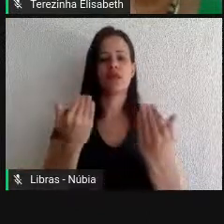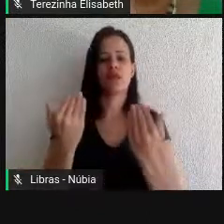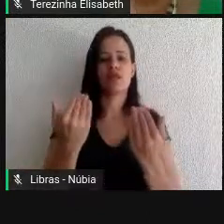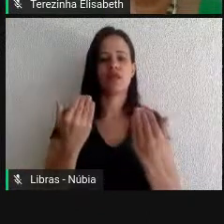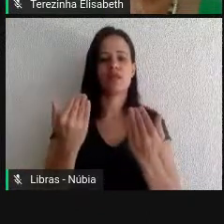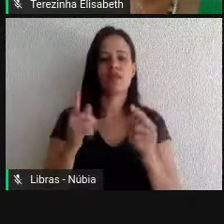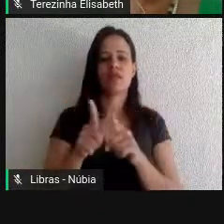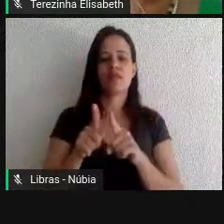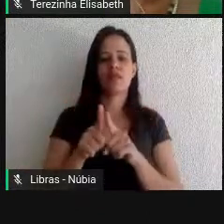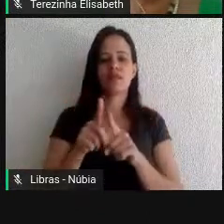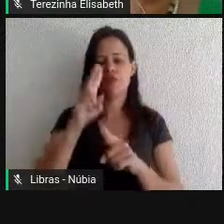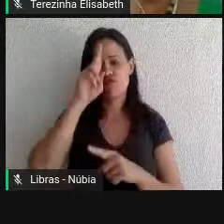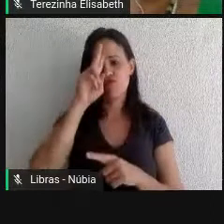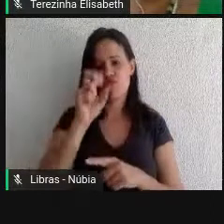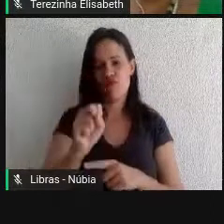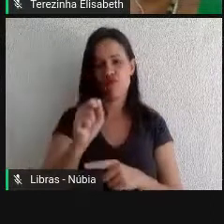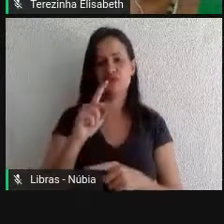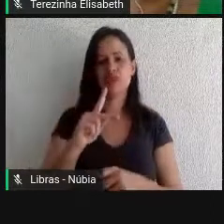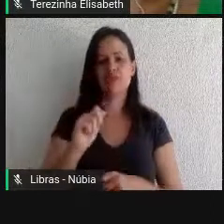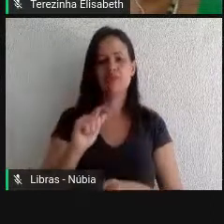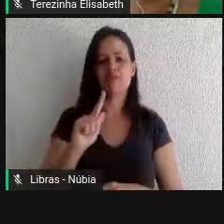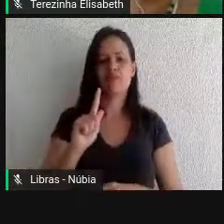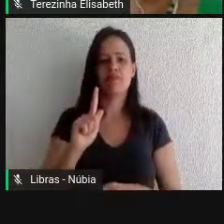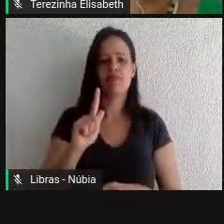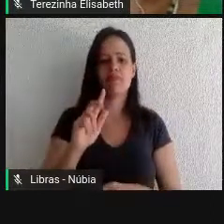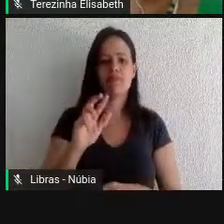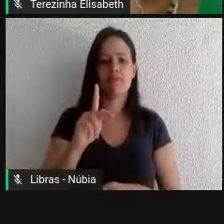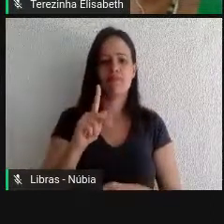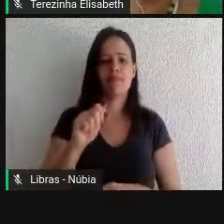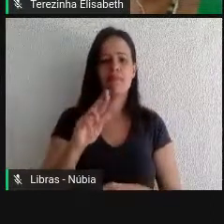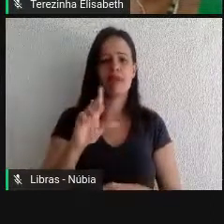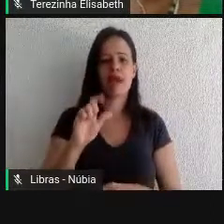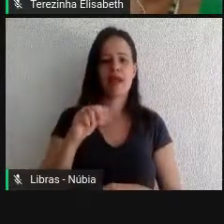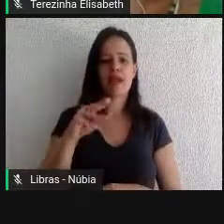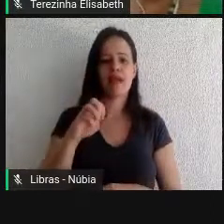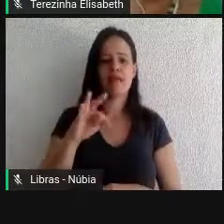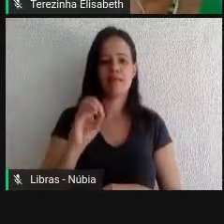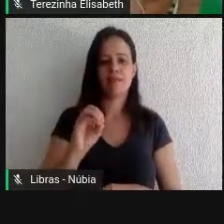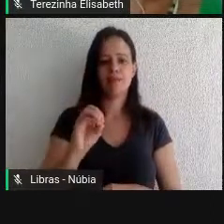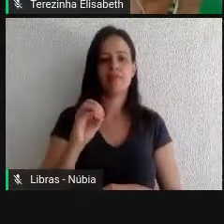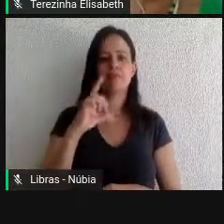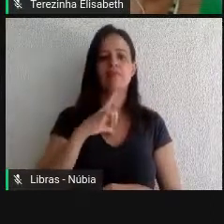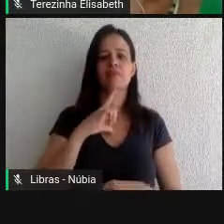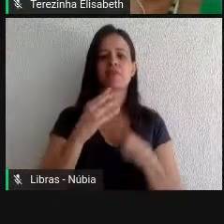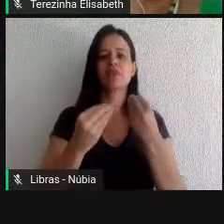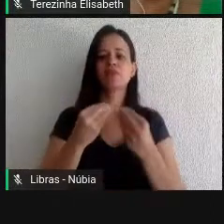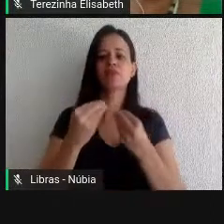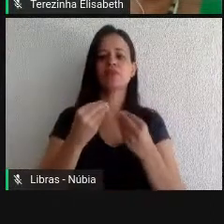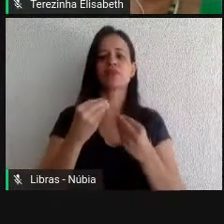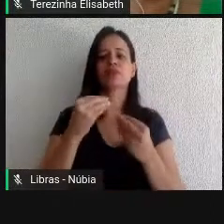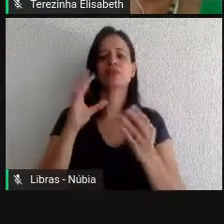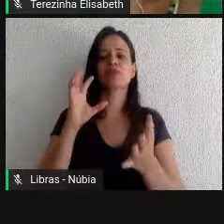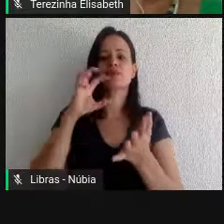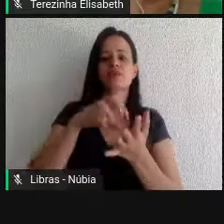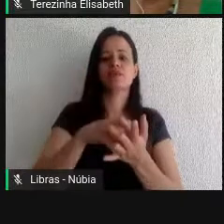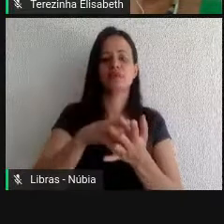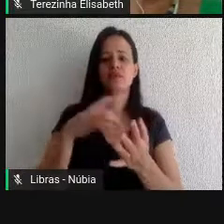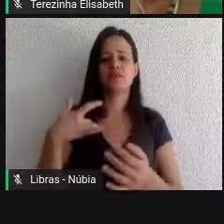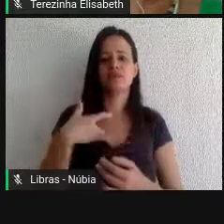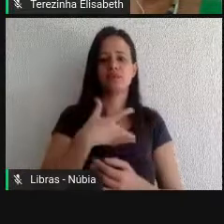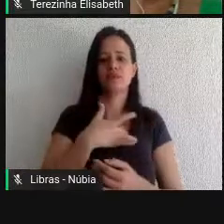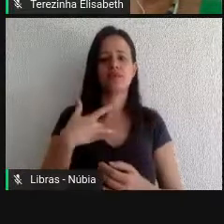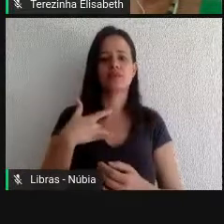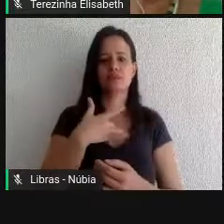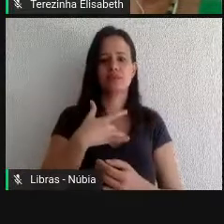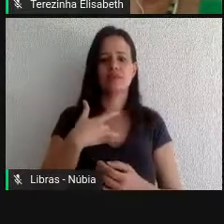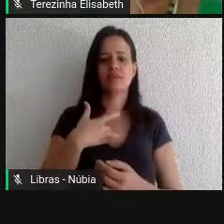parlamento. Nos deu indicativos também da fase atual de normatização do setor da saúde, que é uma fase de expansão do arcabouço